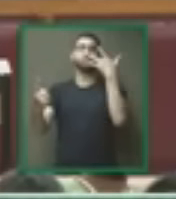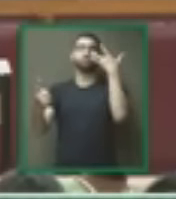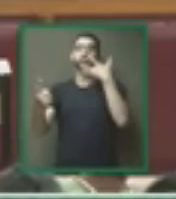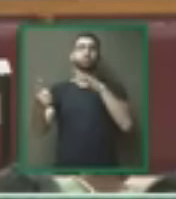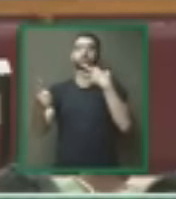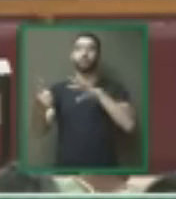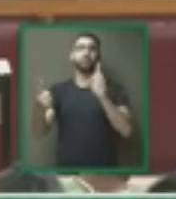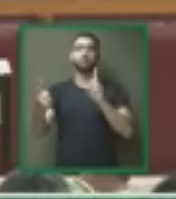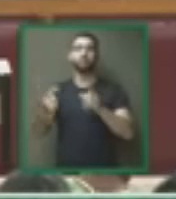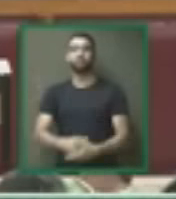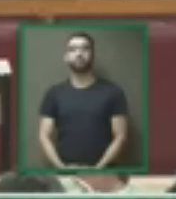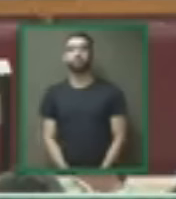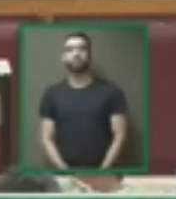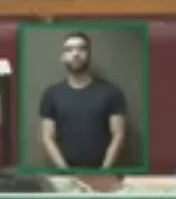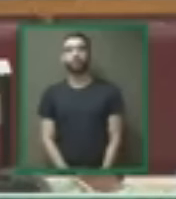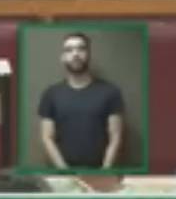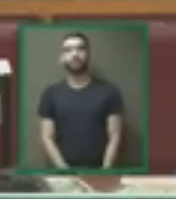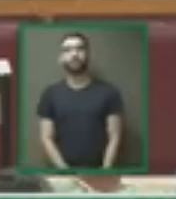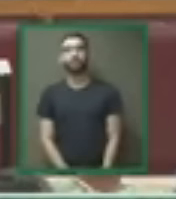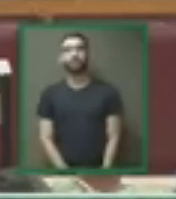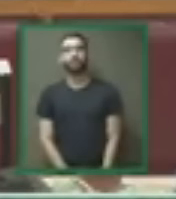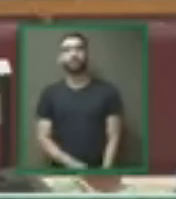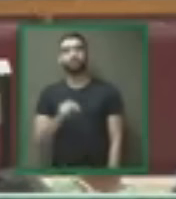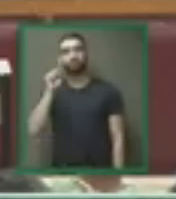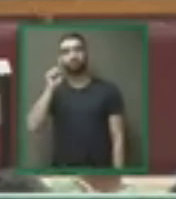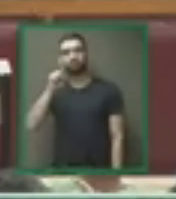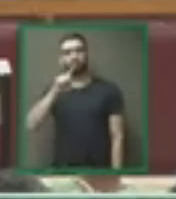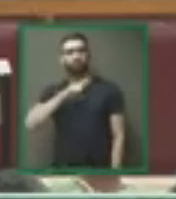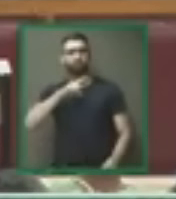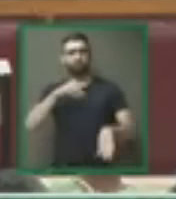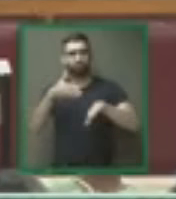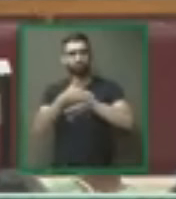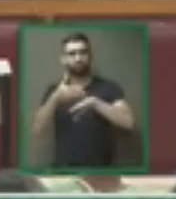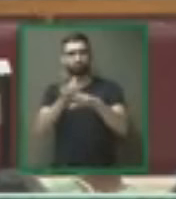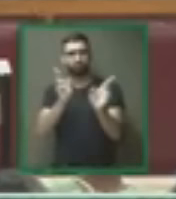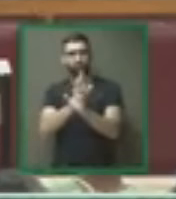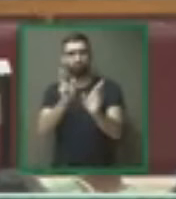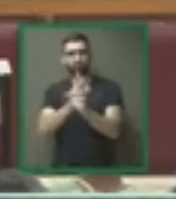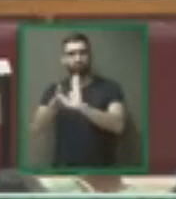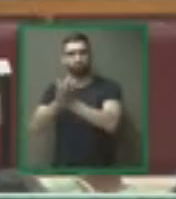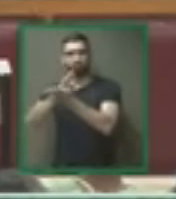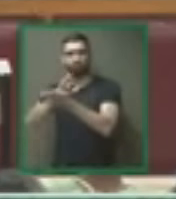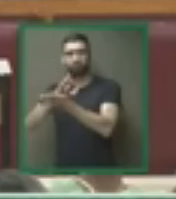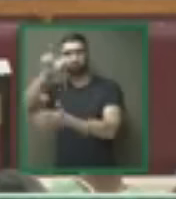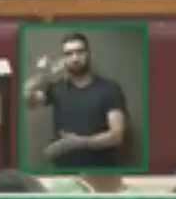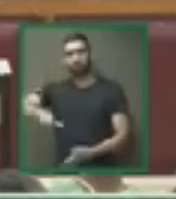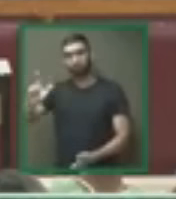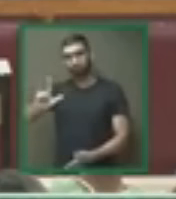Nunca tive contato com ela. Você tem envolvimento no homicídio de Lohan?